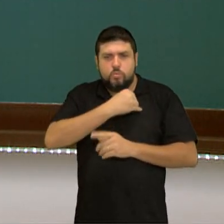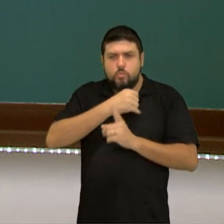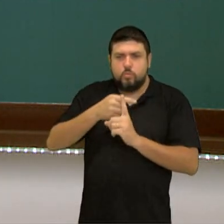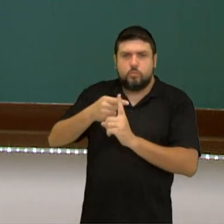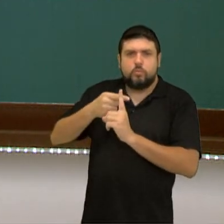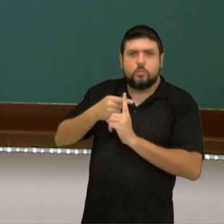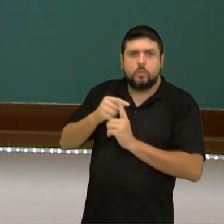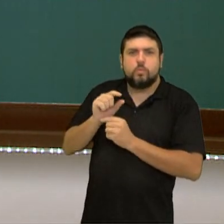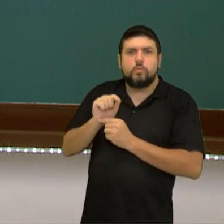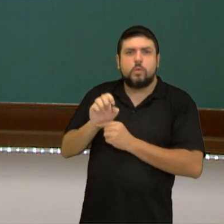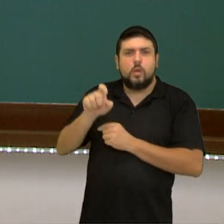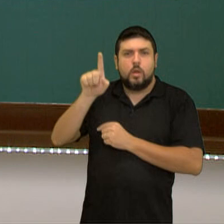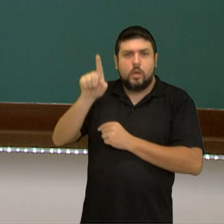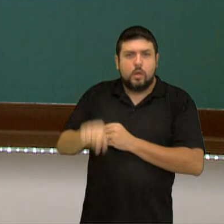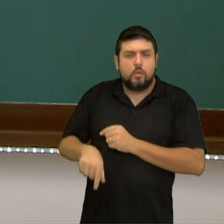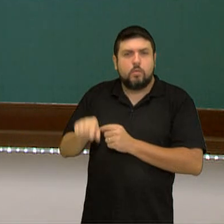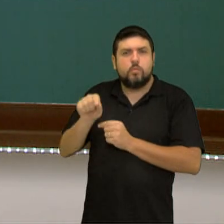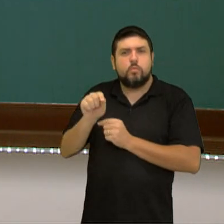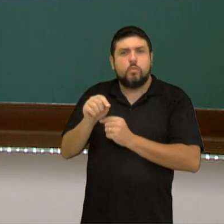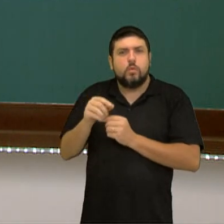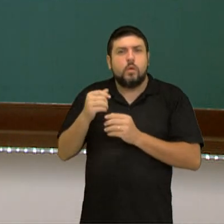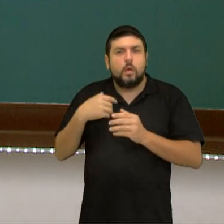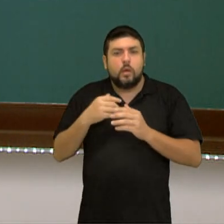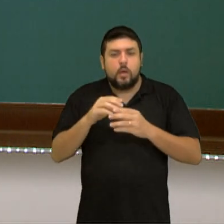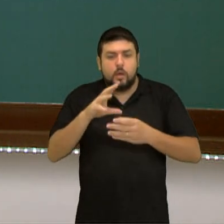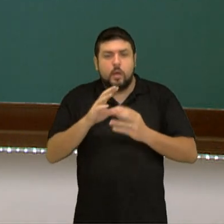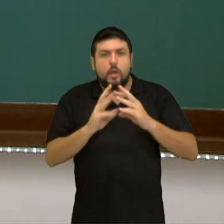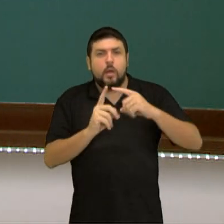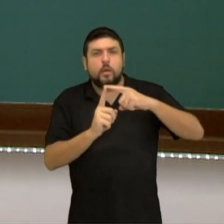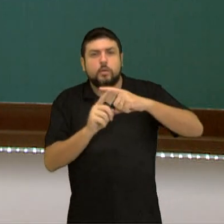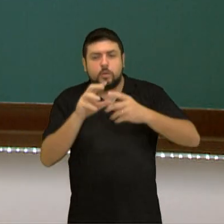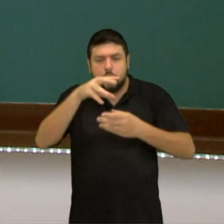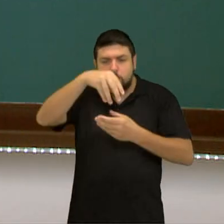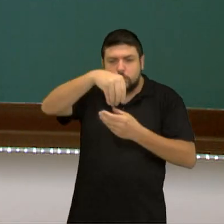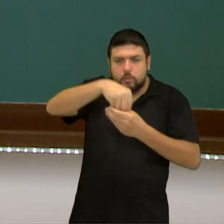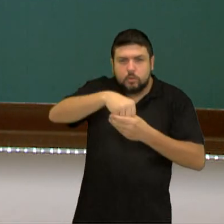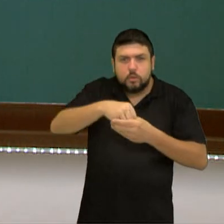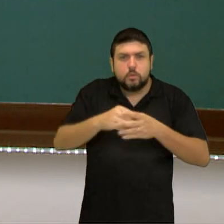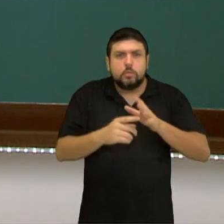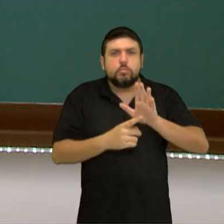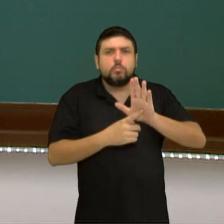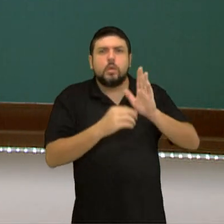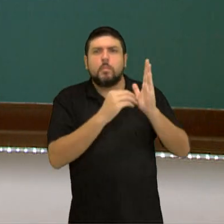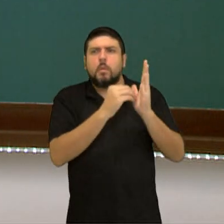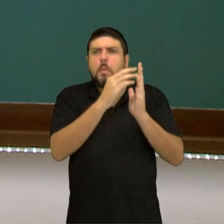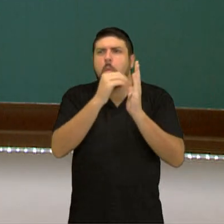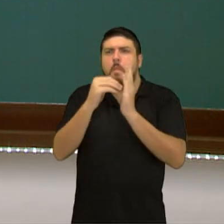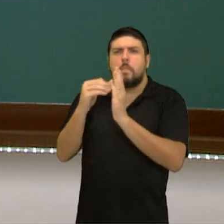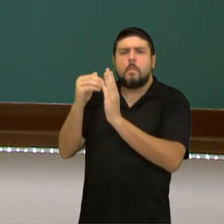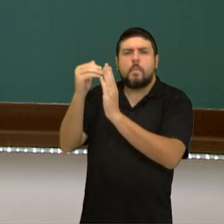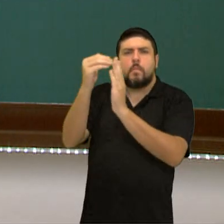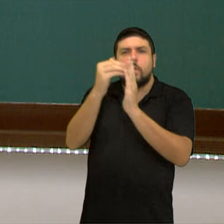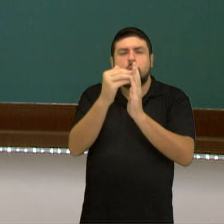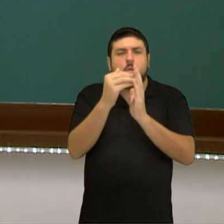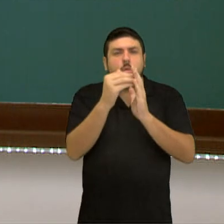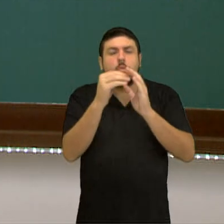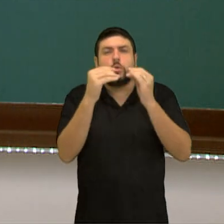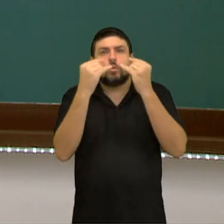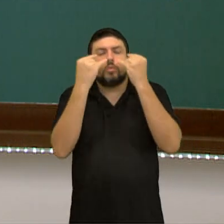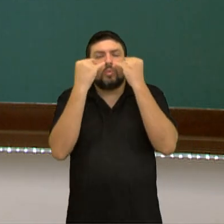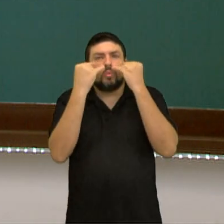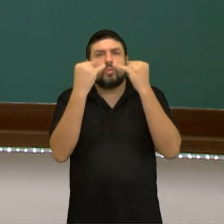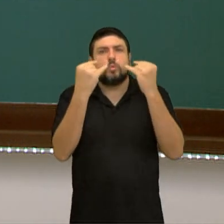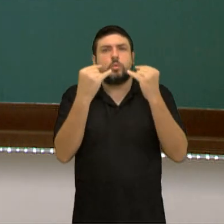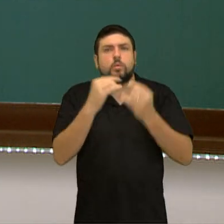justamente trazer essa luxúria, e com essa luxúria, né, você atrair fiel. Essa